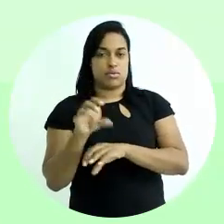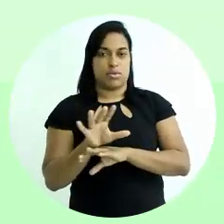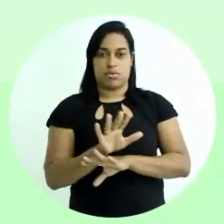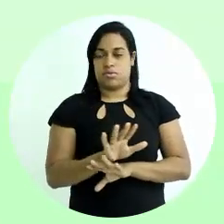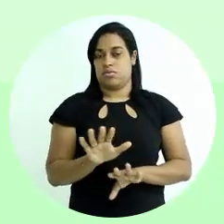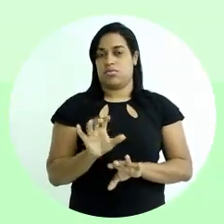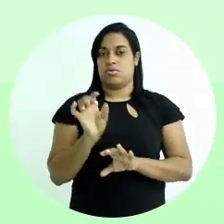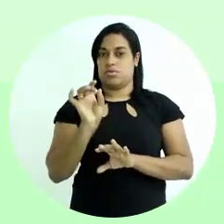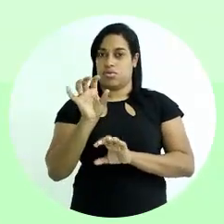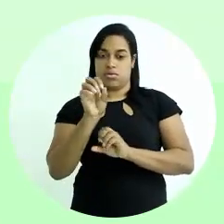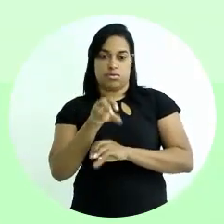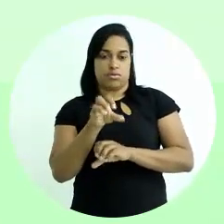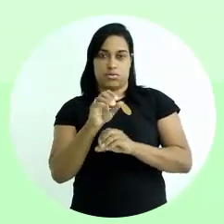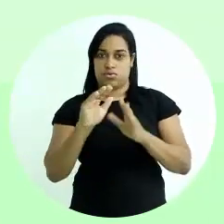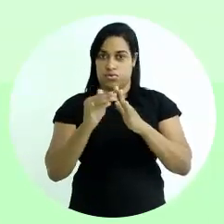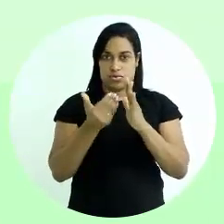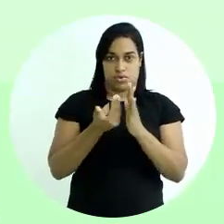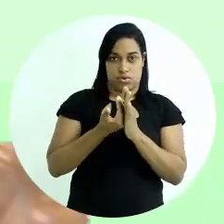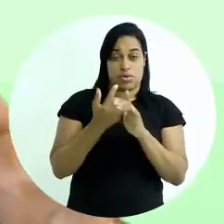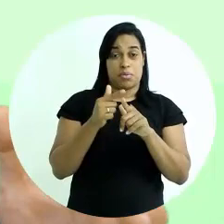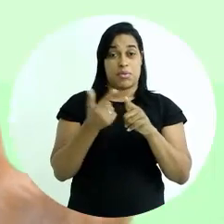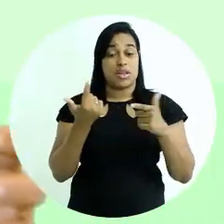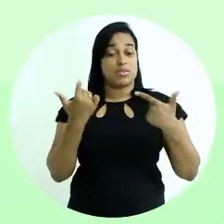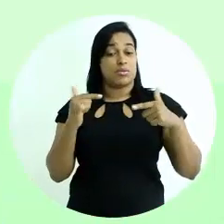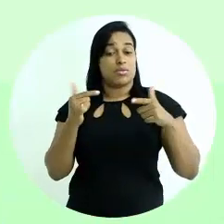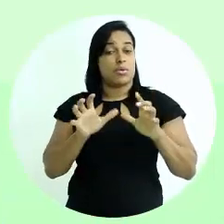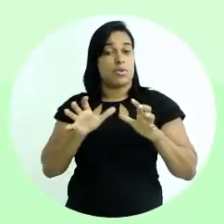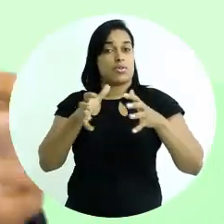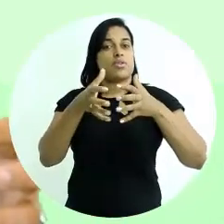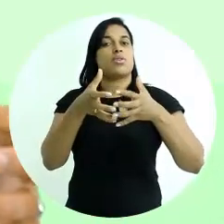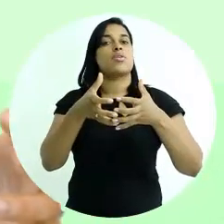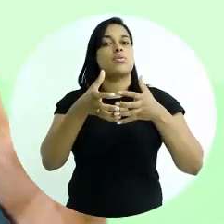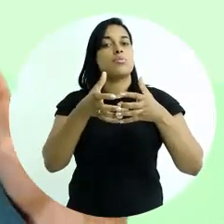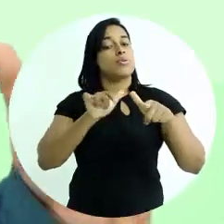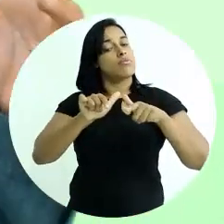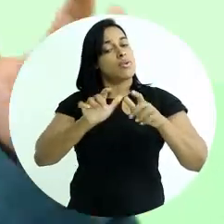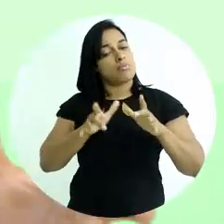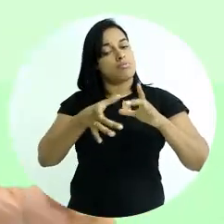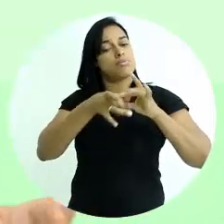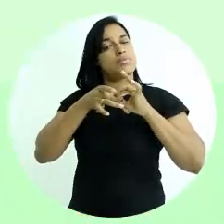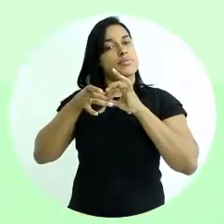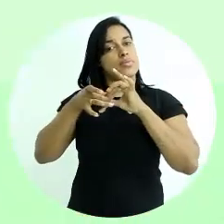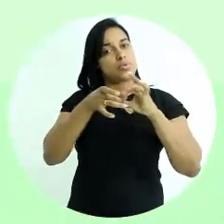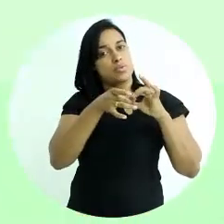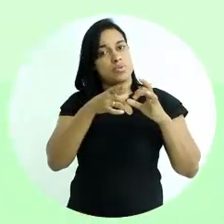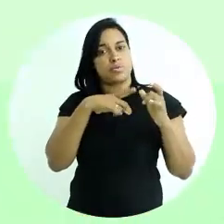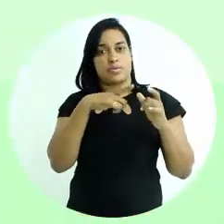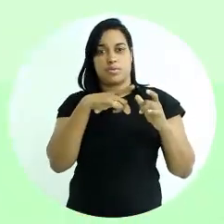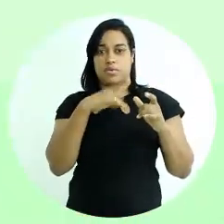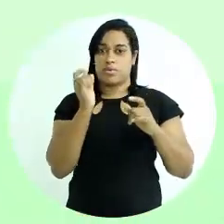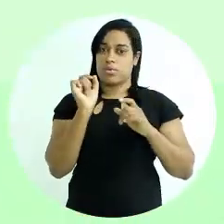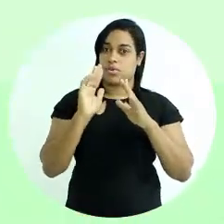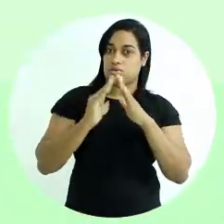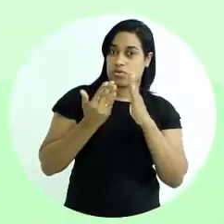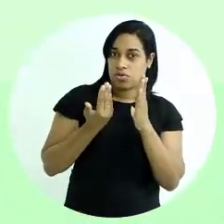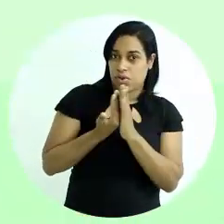educador não é só da escola mas é um trabalho em equipe um trabalho conjunto envolvendo